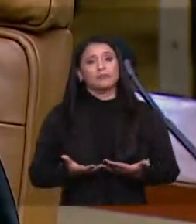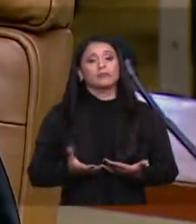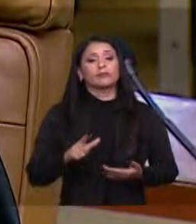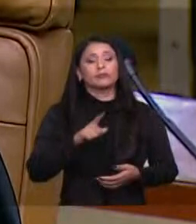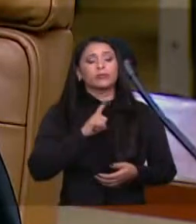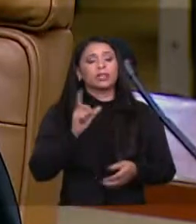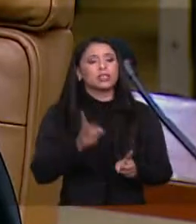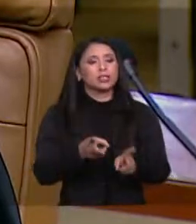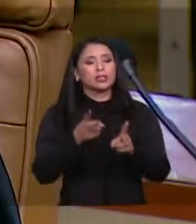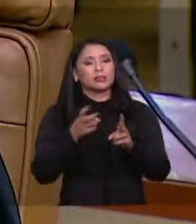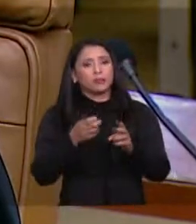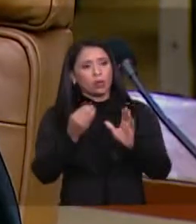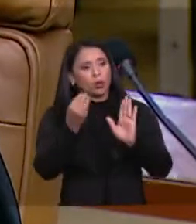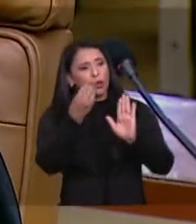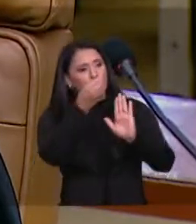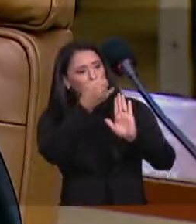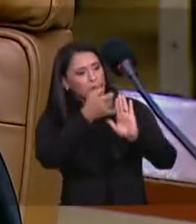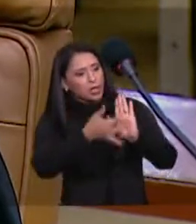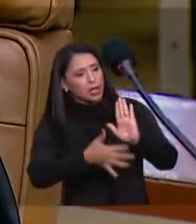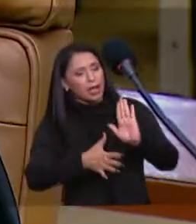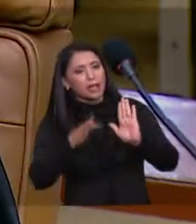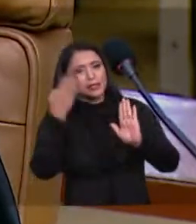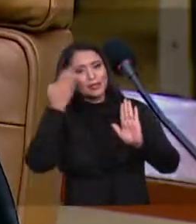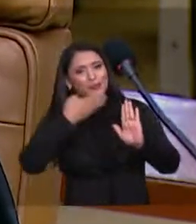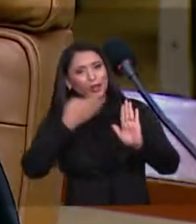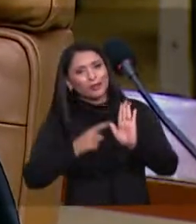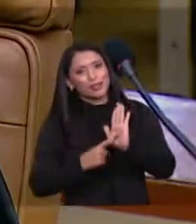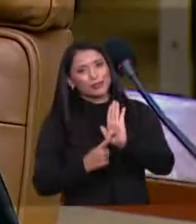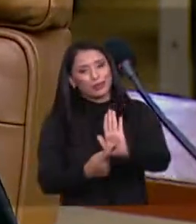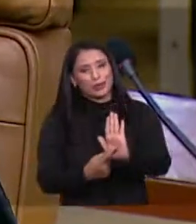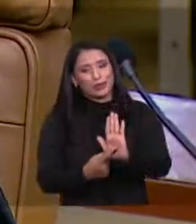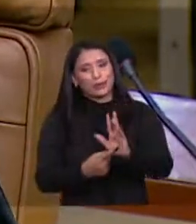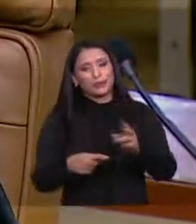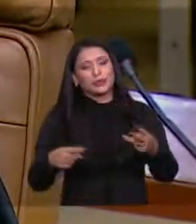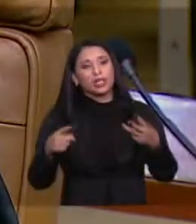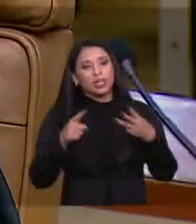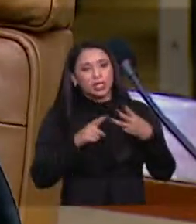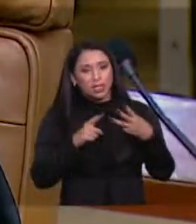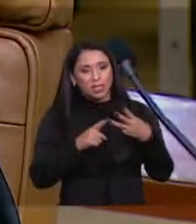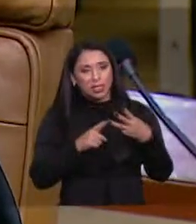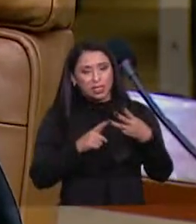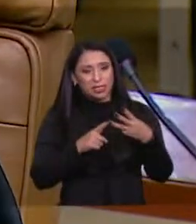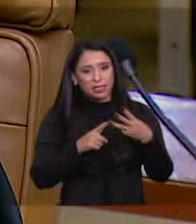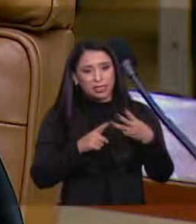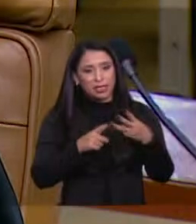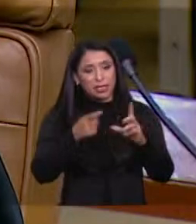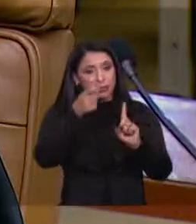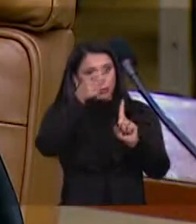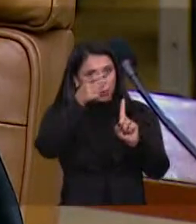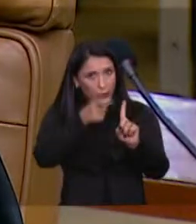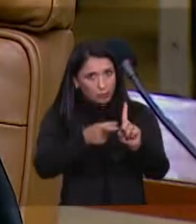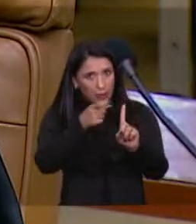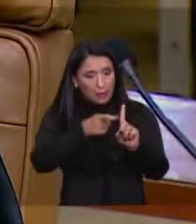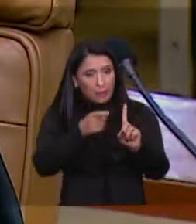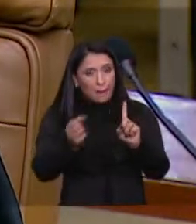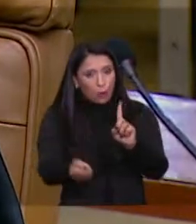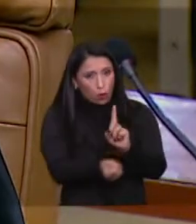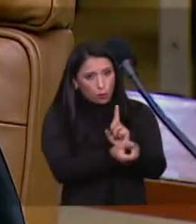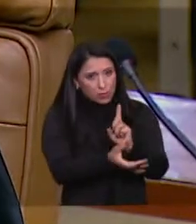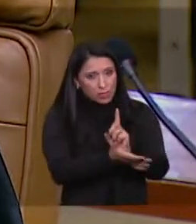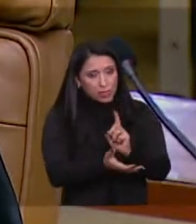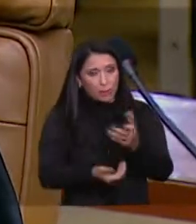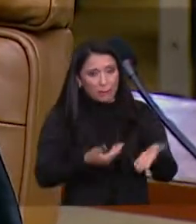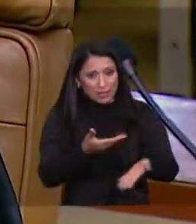consoante demonstrado pelo conjunto probatório e na terceira e última fase estou a me referir a que o crime de corrupção